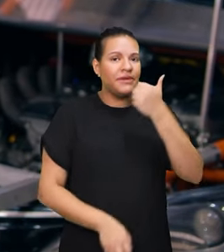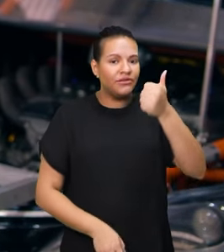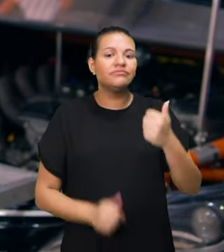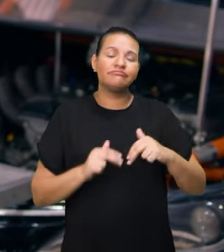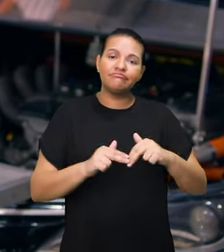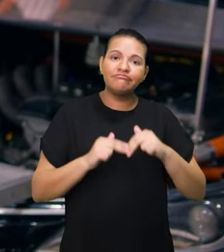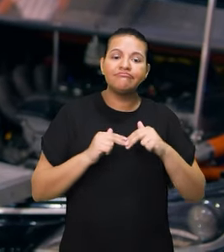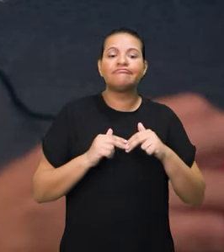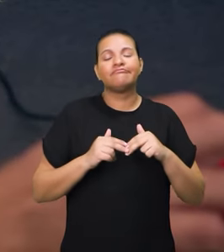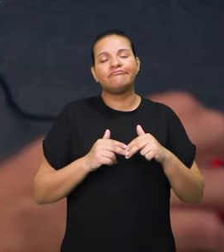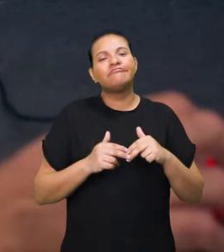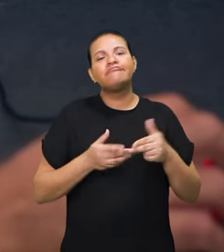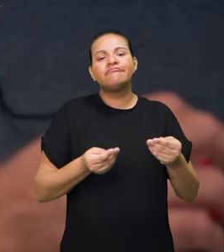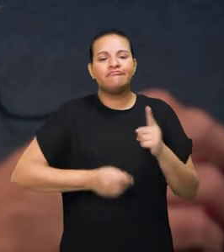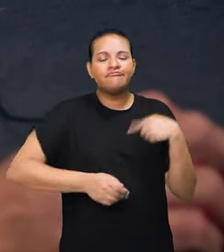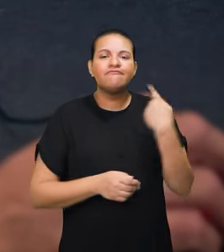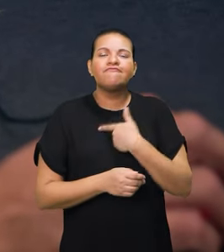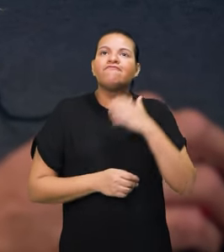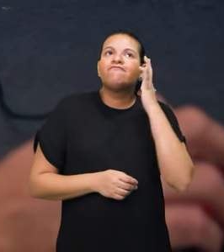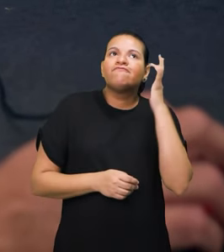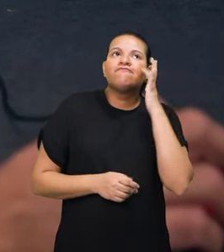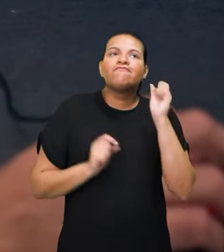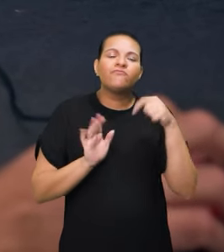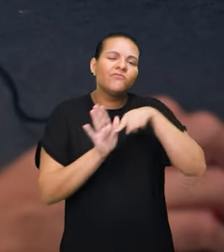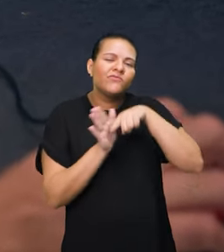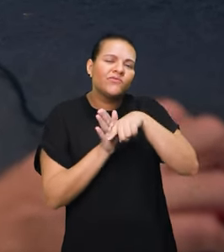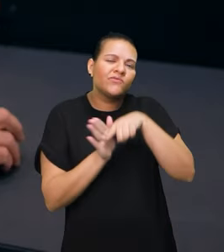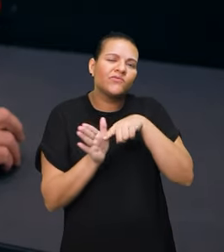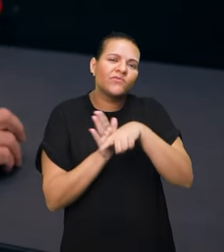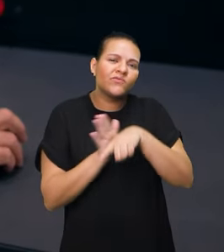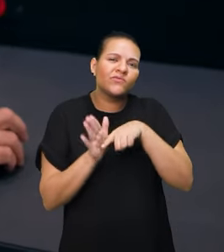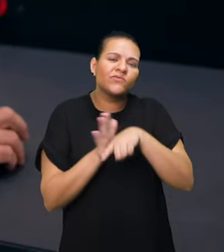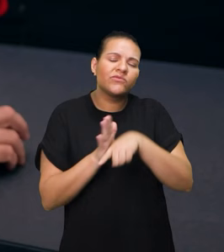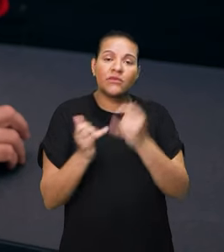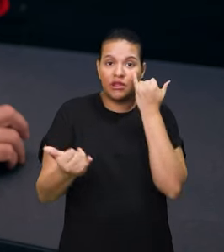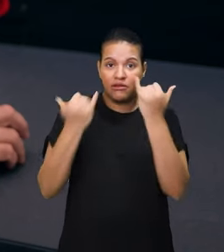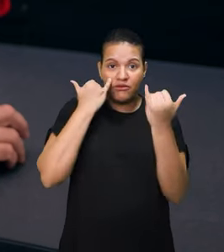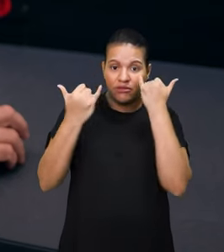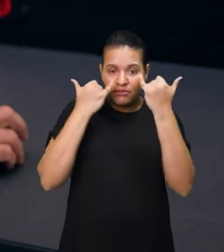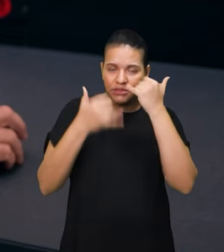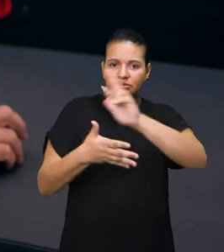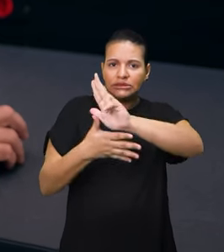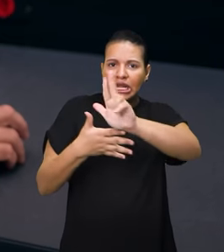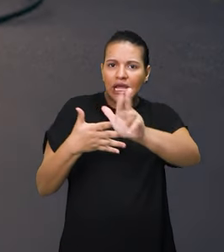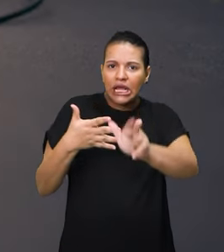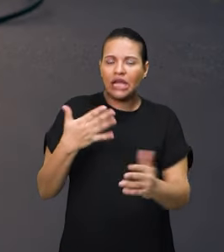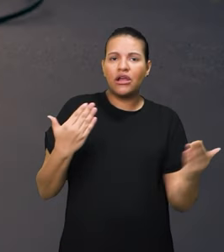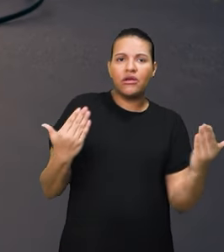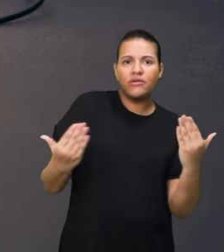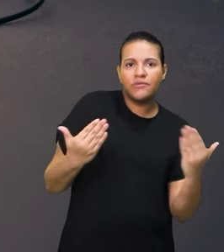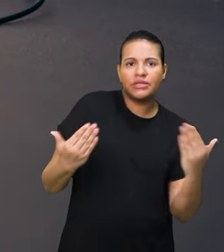lisos barba grisalha e olhos castanhos US fez com que a gente tivesse que pesquisar e correr atrás de uma série de informações